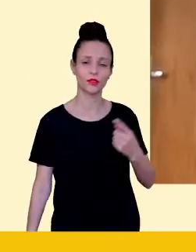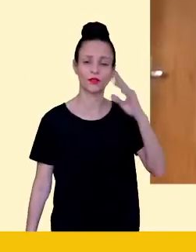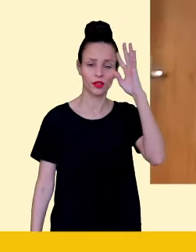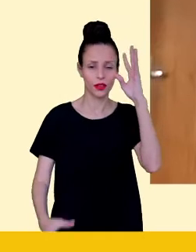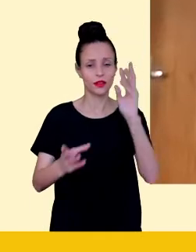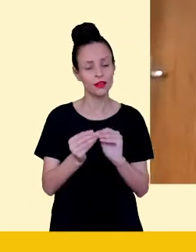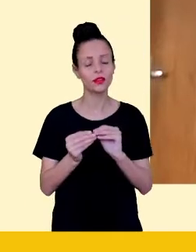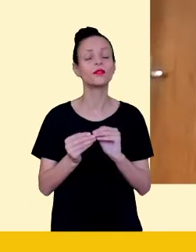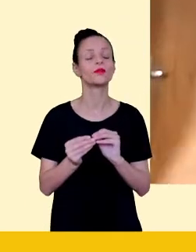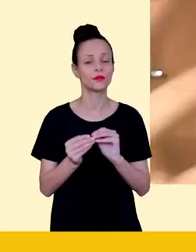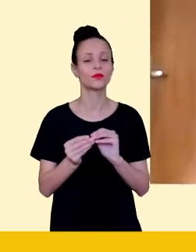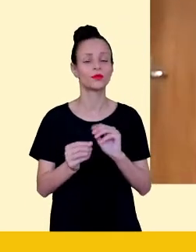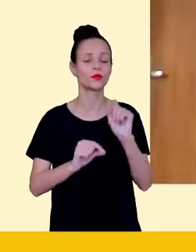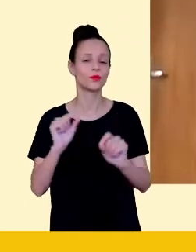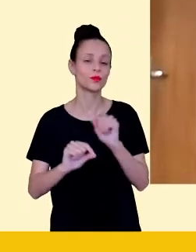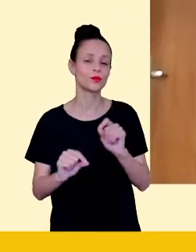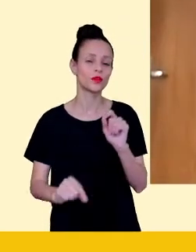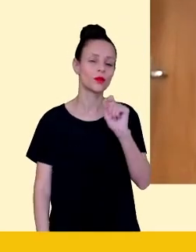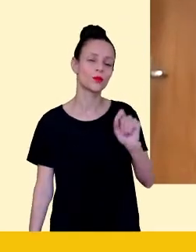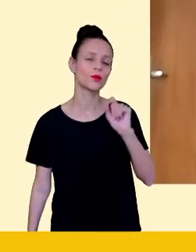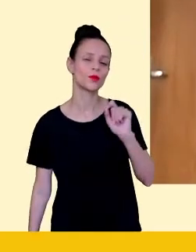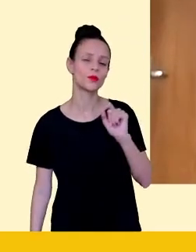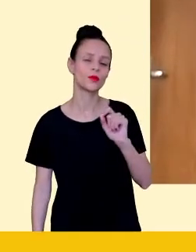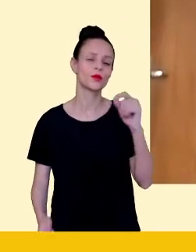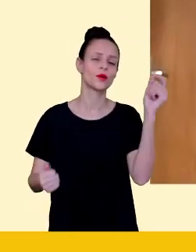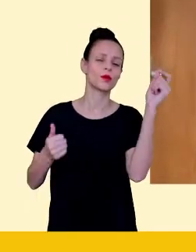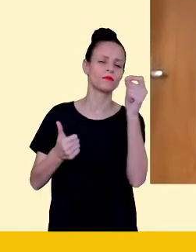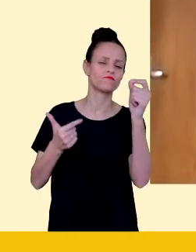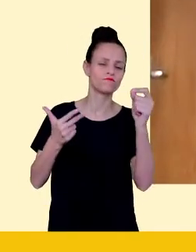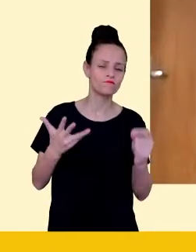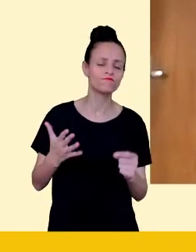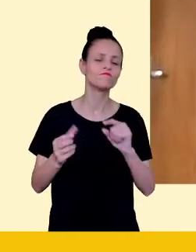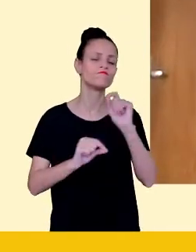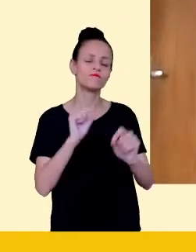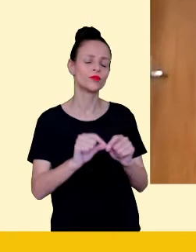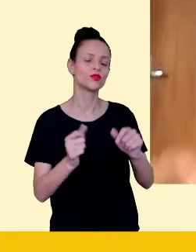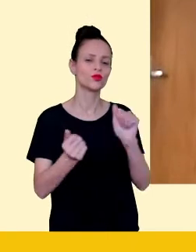sobre esse assunto. E daí a gente foi um pouco entendendo um pouco